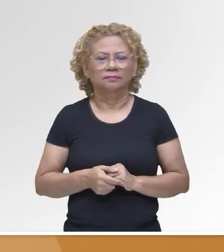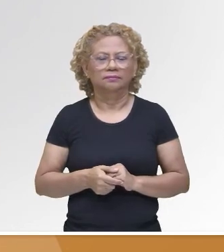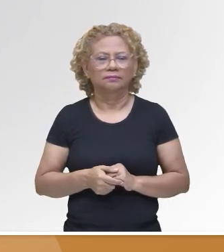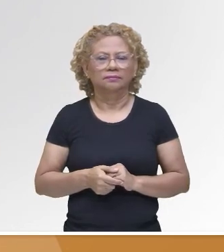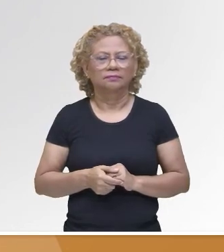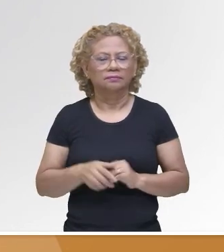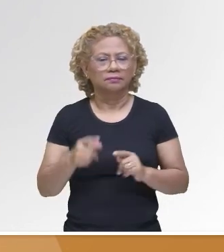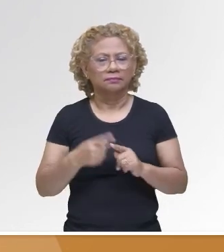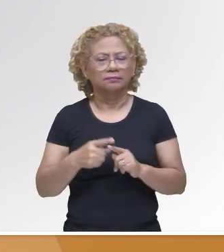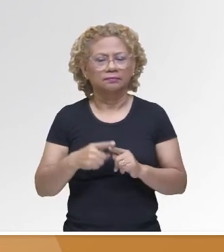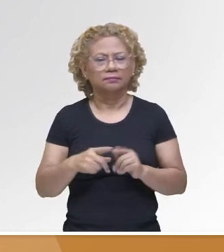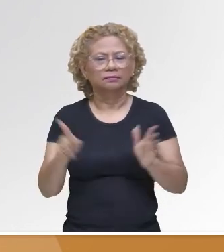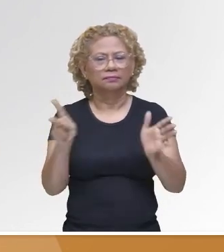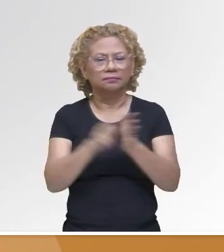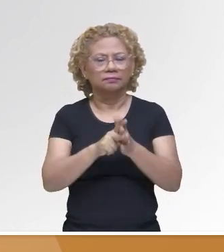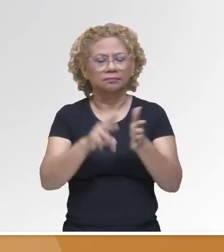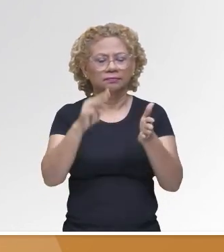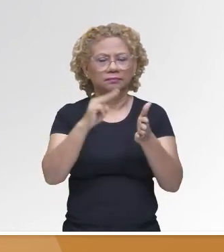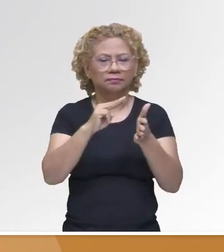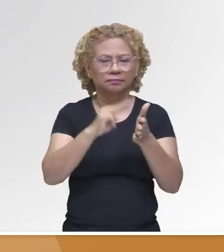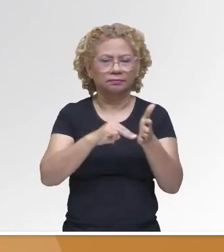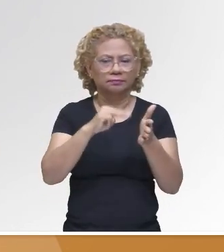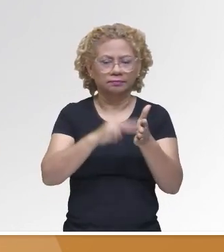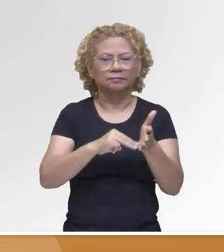método científico. Ela tem um estudo.